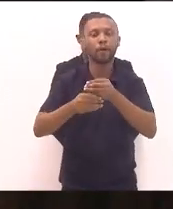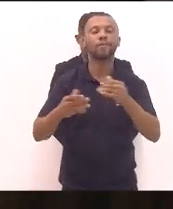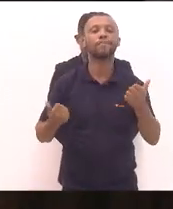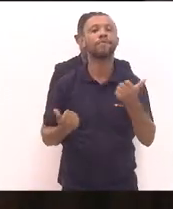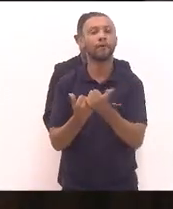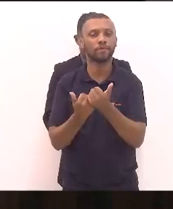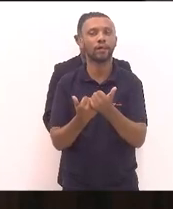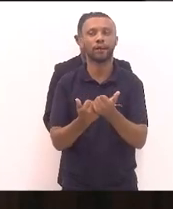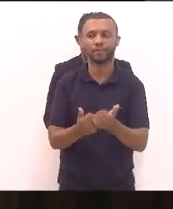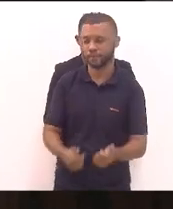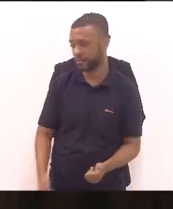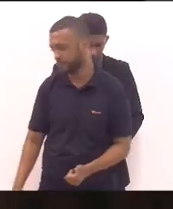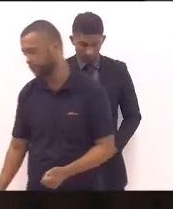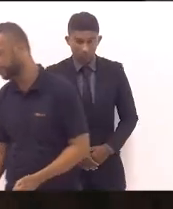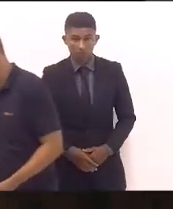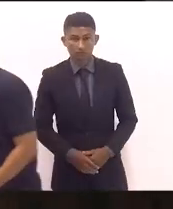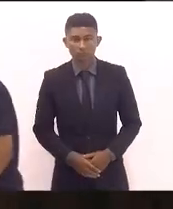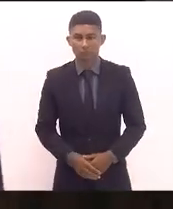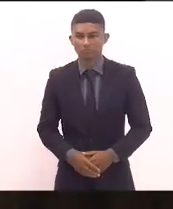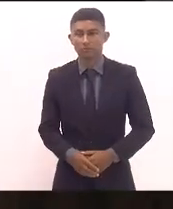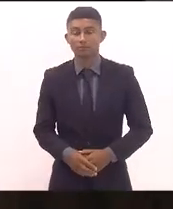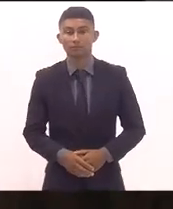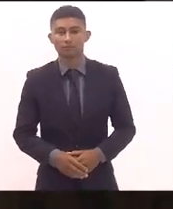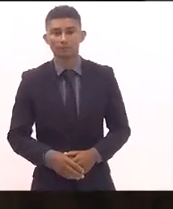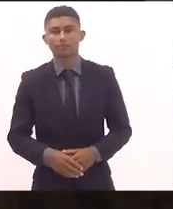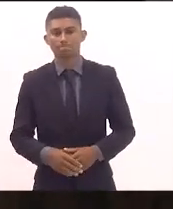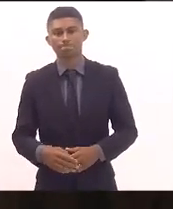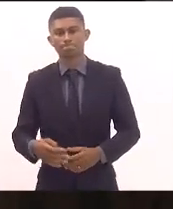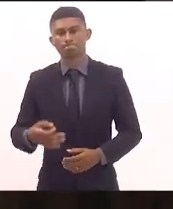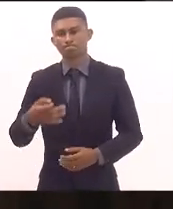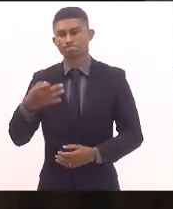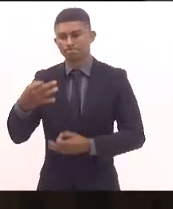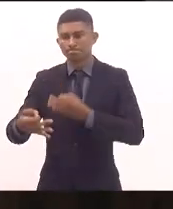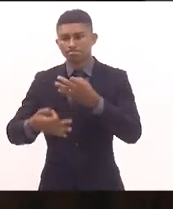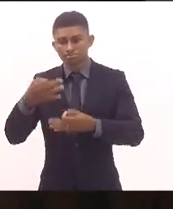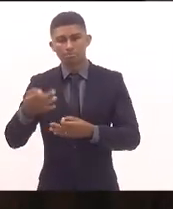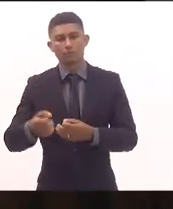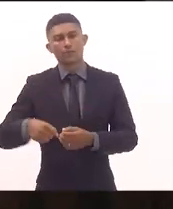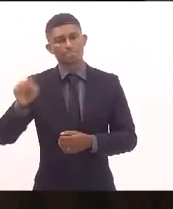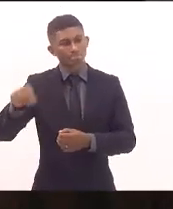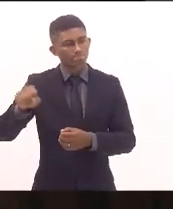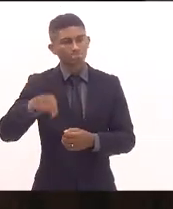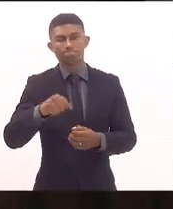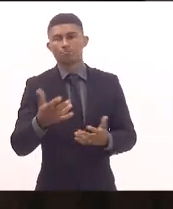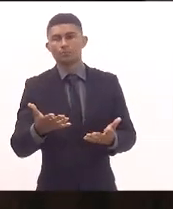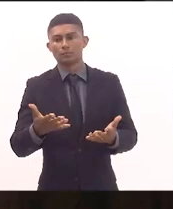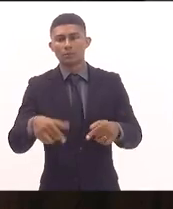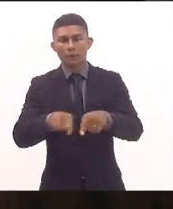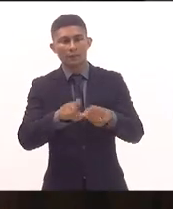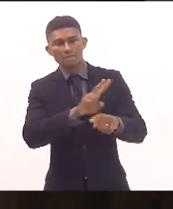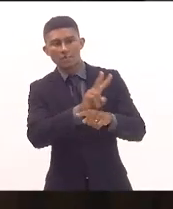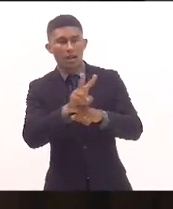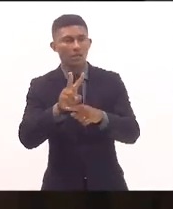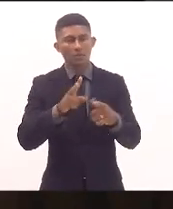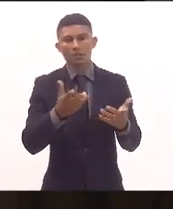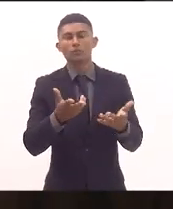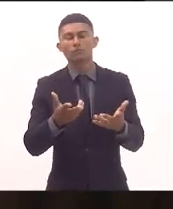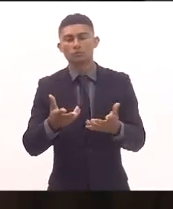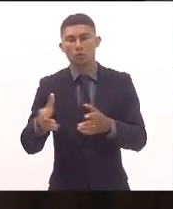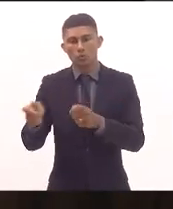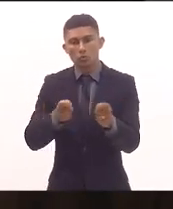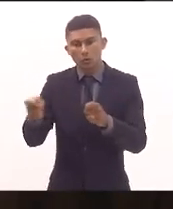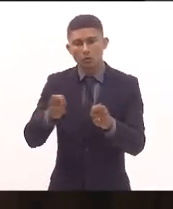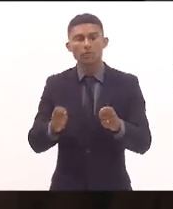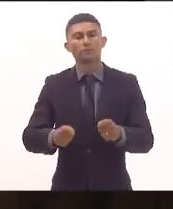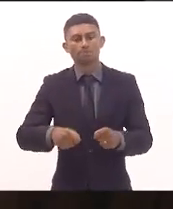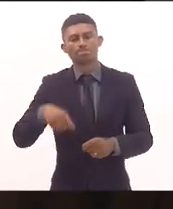favorável. Servidores públicos, favorável. Segurança Pública e Saúde de Polícia, favorável. De Orçamento, Finanças, Fiscalização Financeira e Controle, favorável.